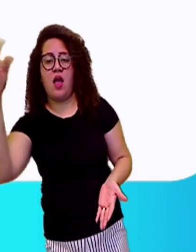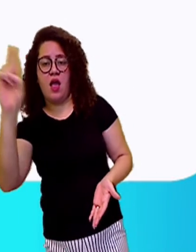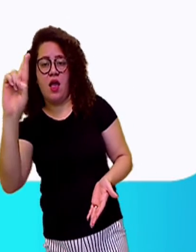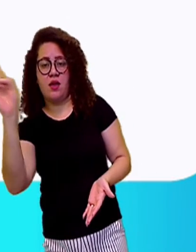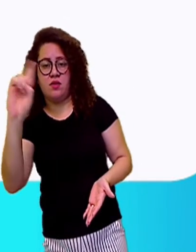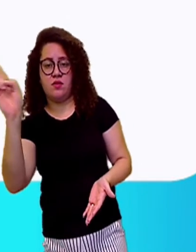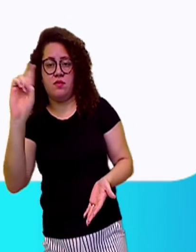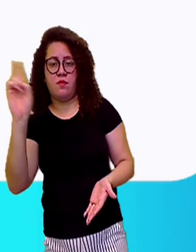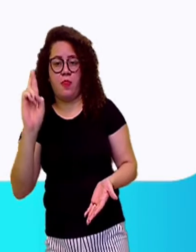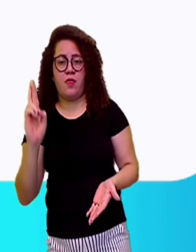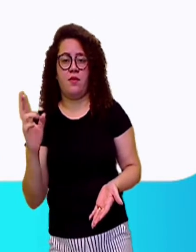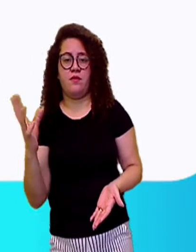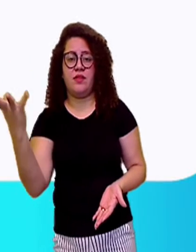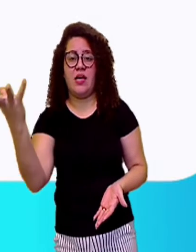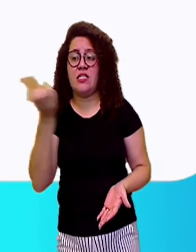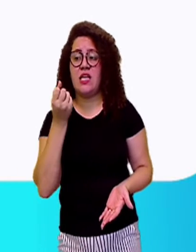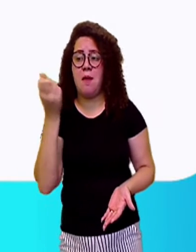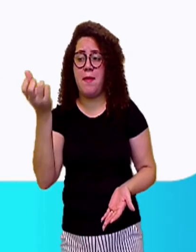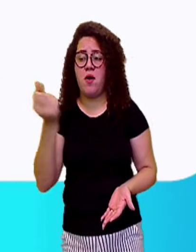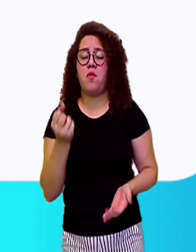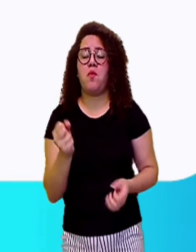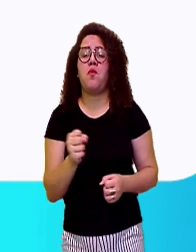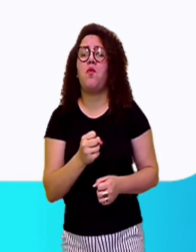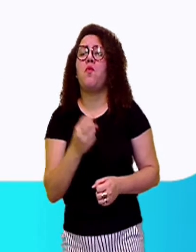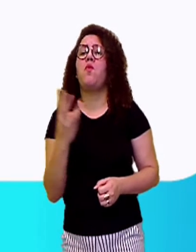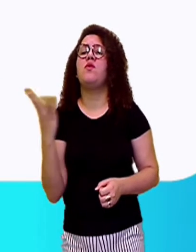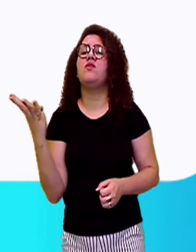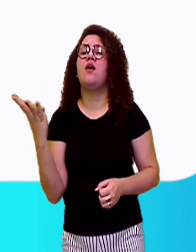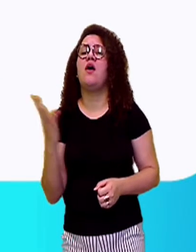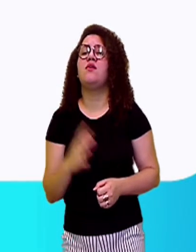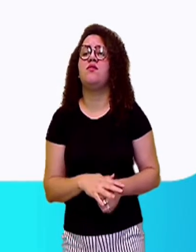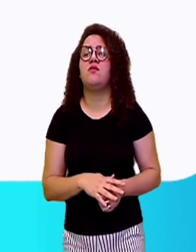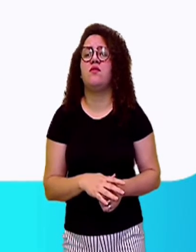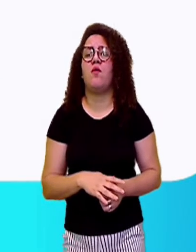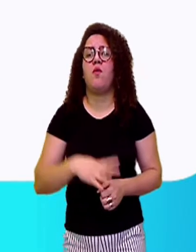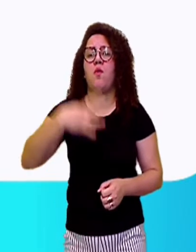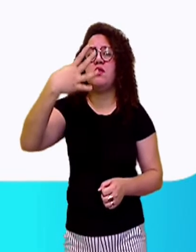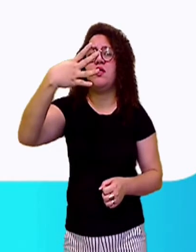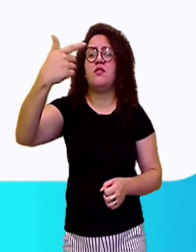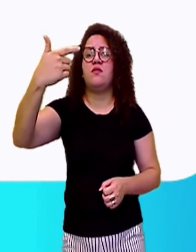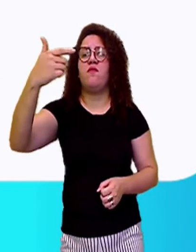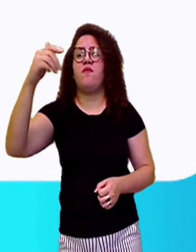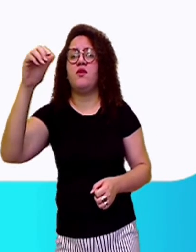R$ 393. E ele recebeu de mesada qual o valor? Ele recebeu